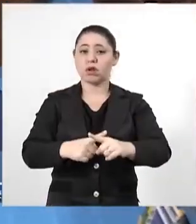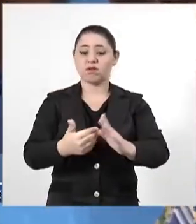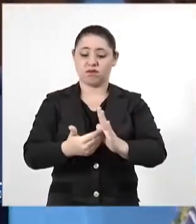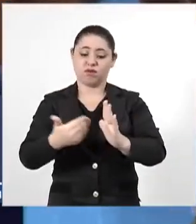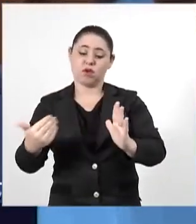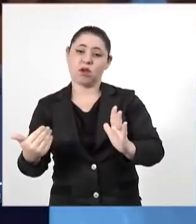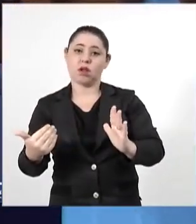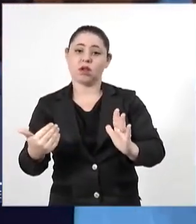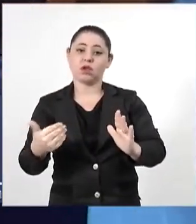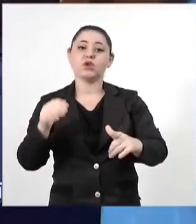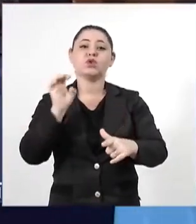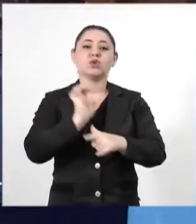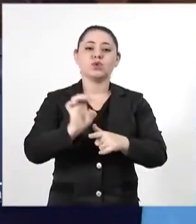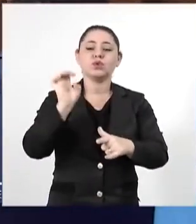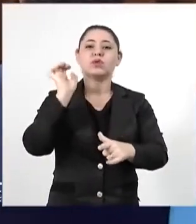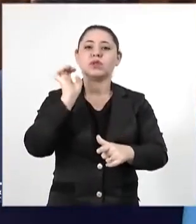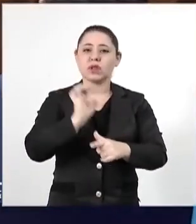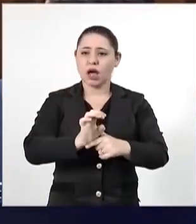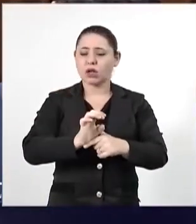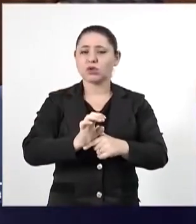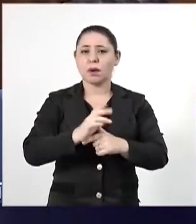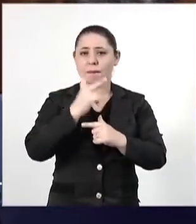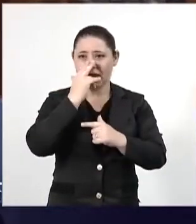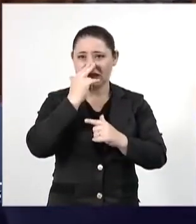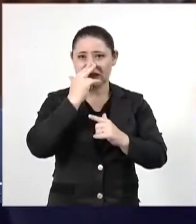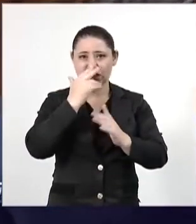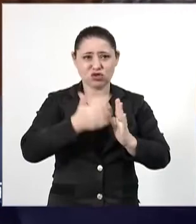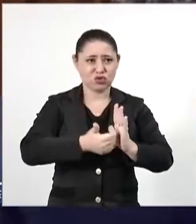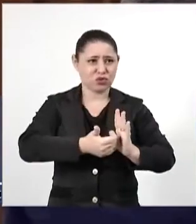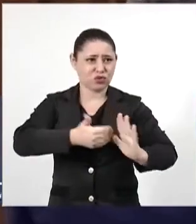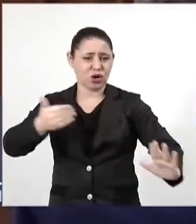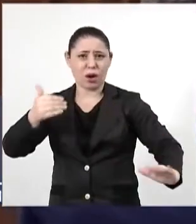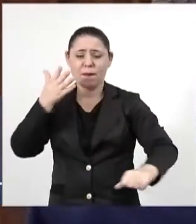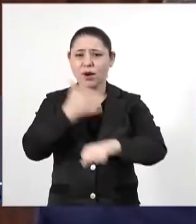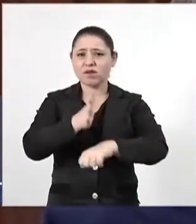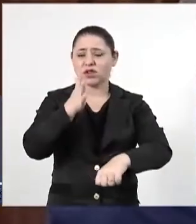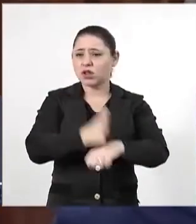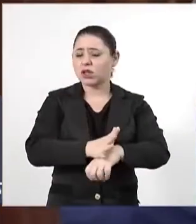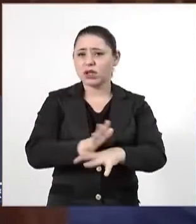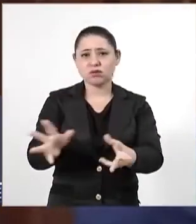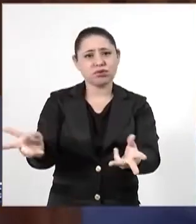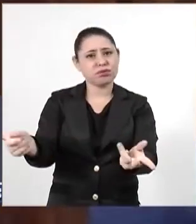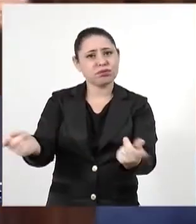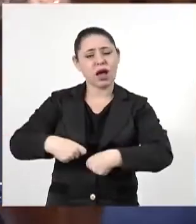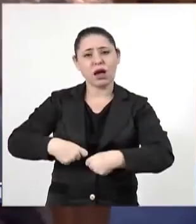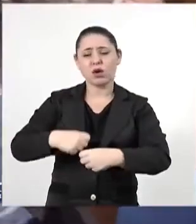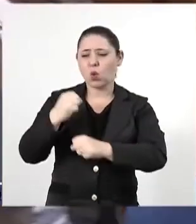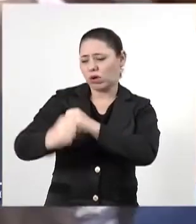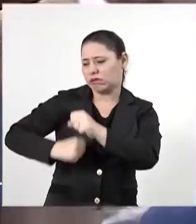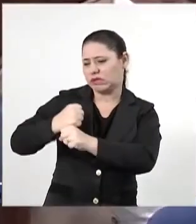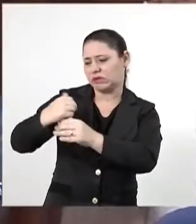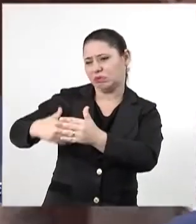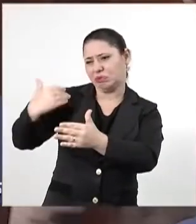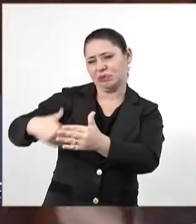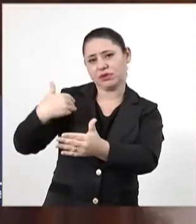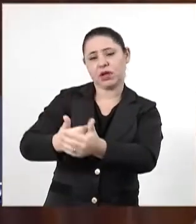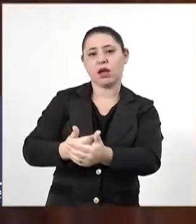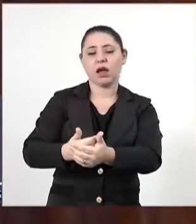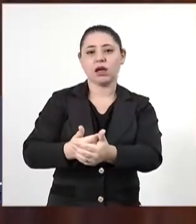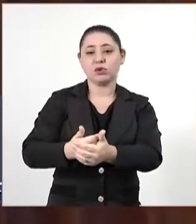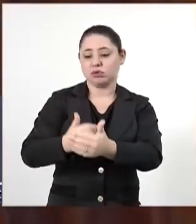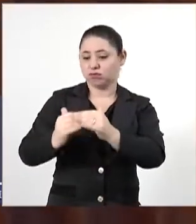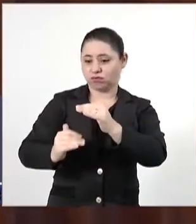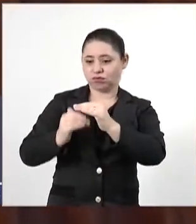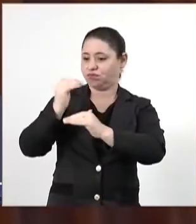fora. E o Estado está afastando profissional que ele próprio qualificou ao longo de décadas. Então, ao invés de ser um